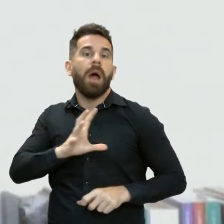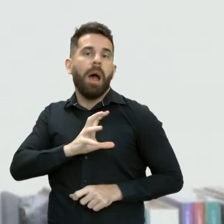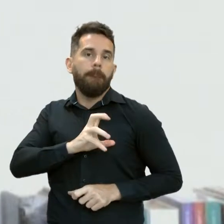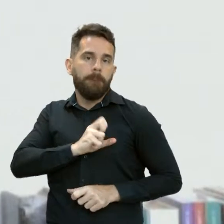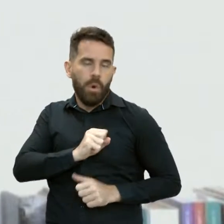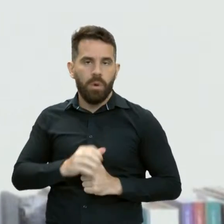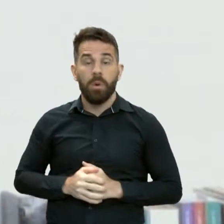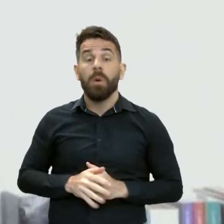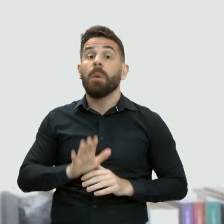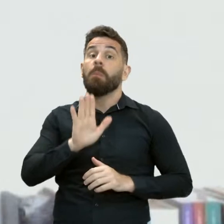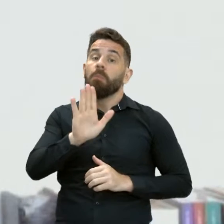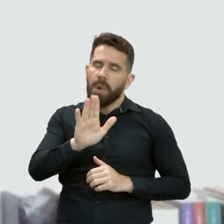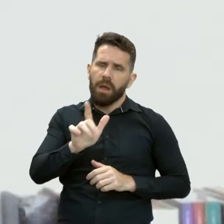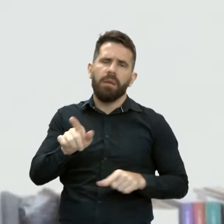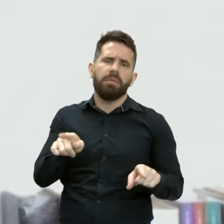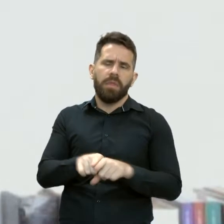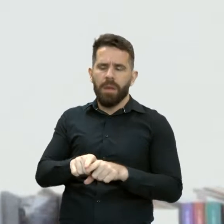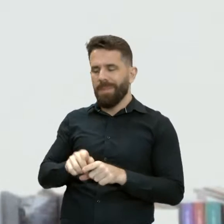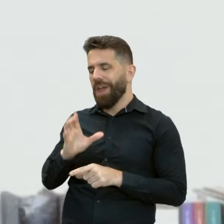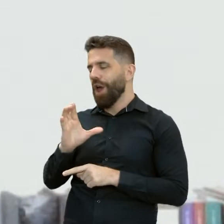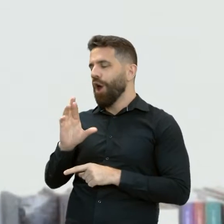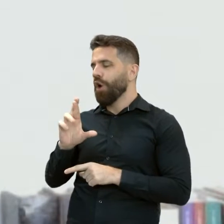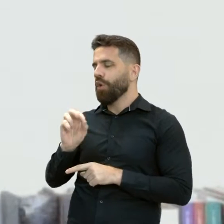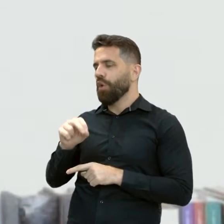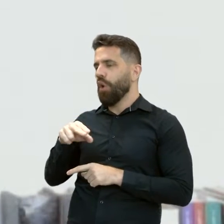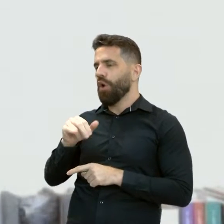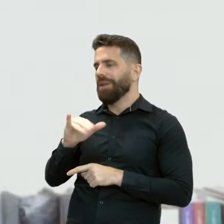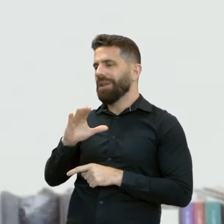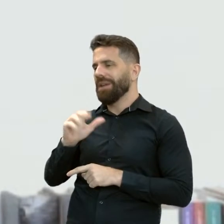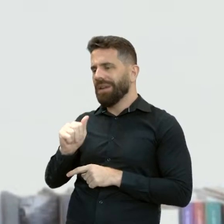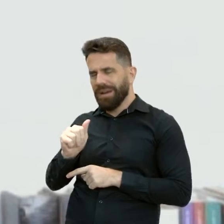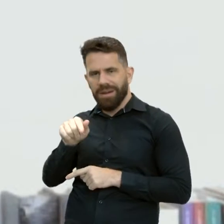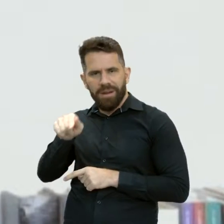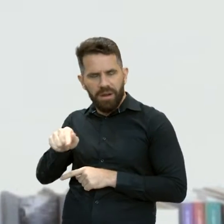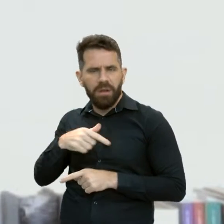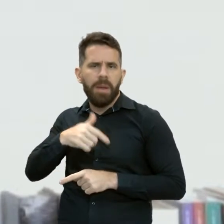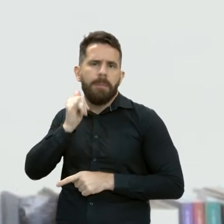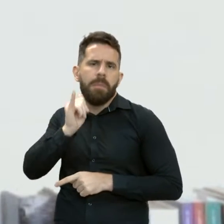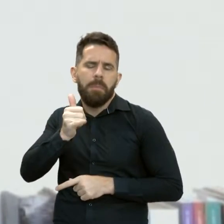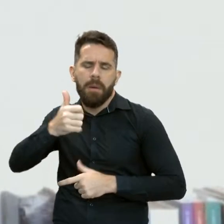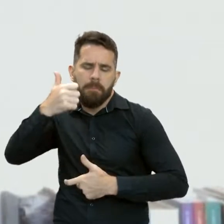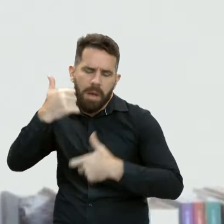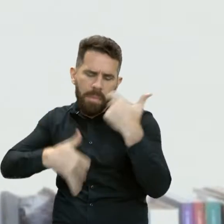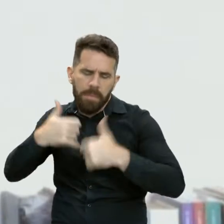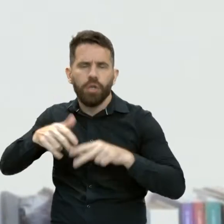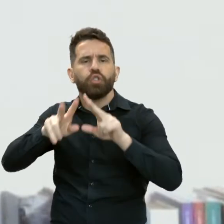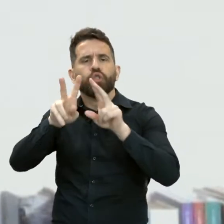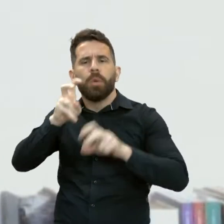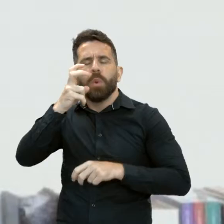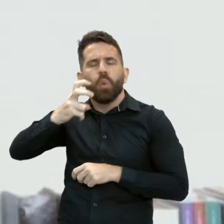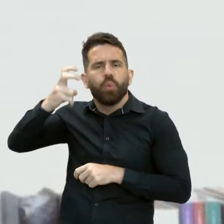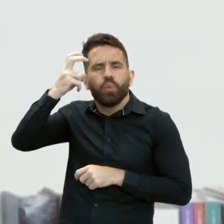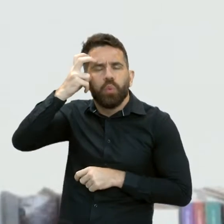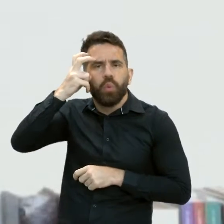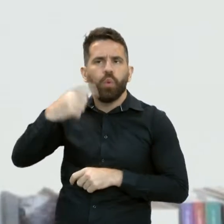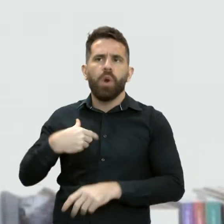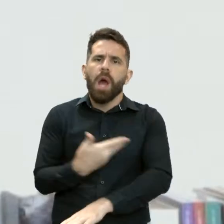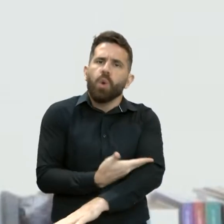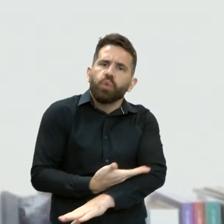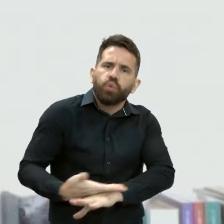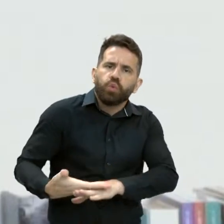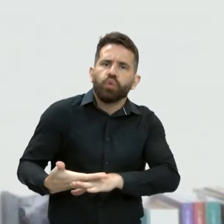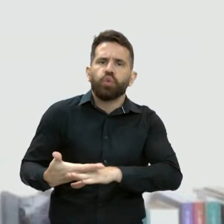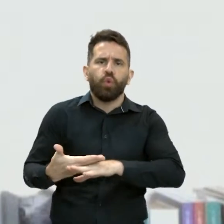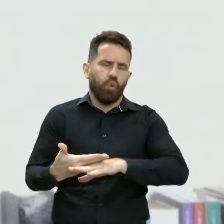aventura pelos campos da crônica, falando sobre a cultura, sobre os costumes de Goiás, e aí ela escreve